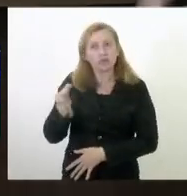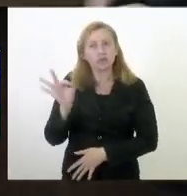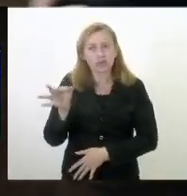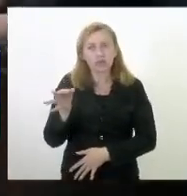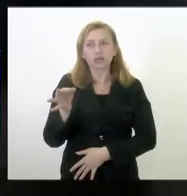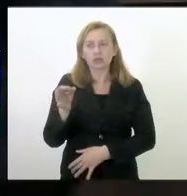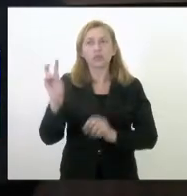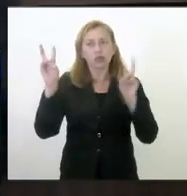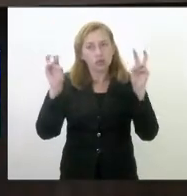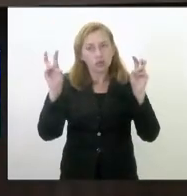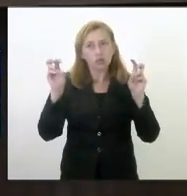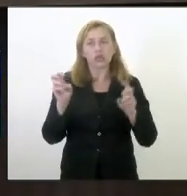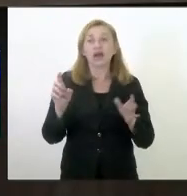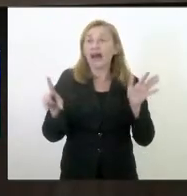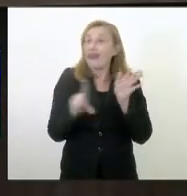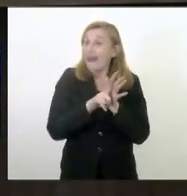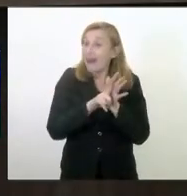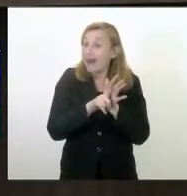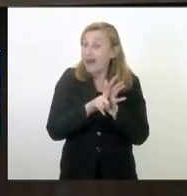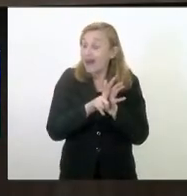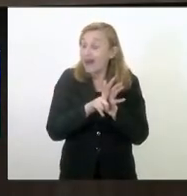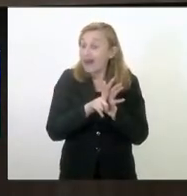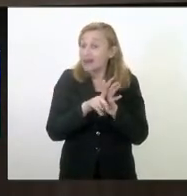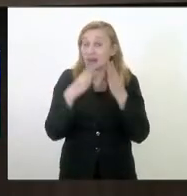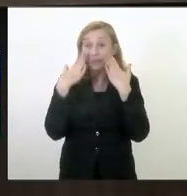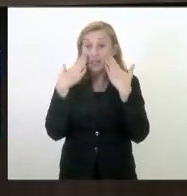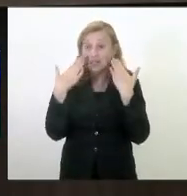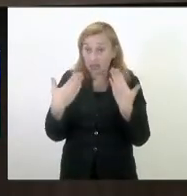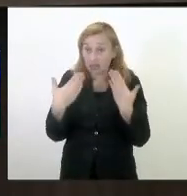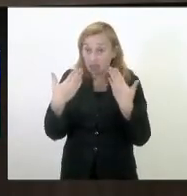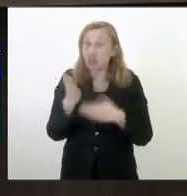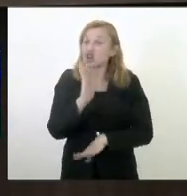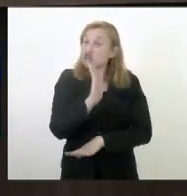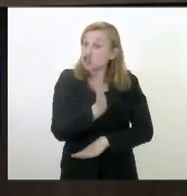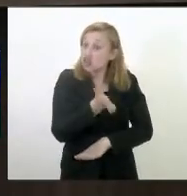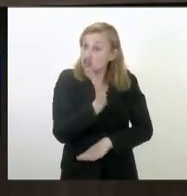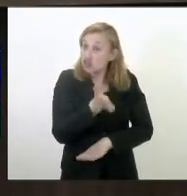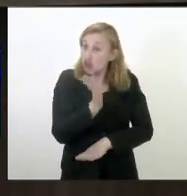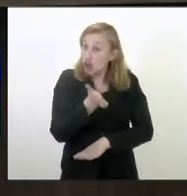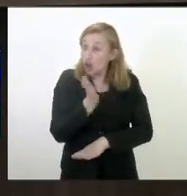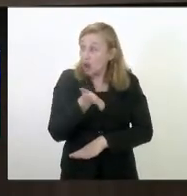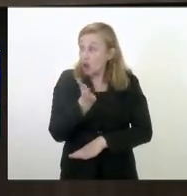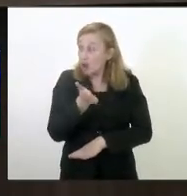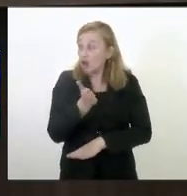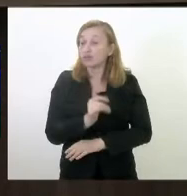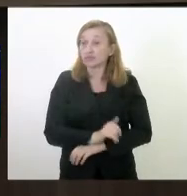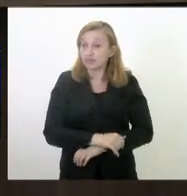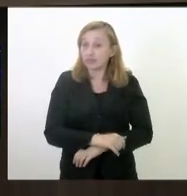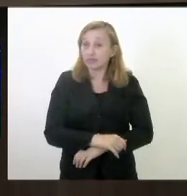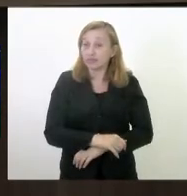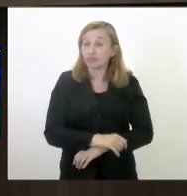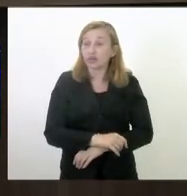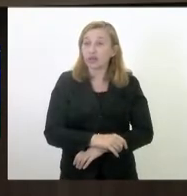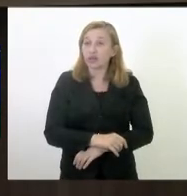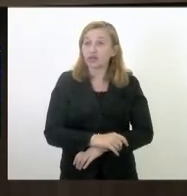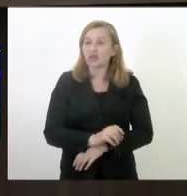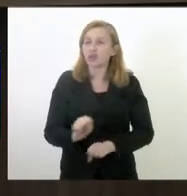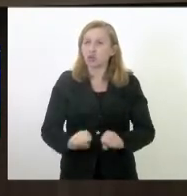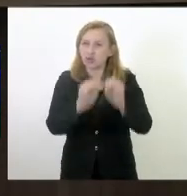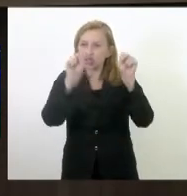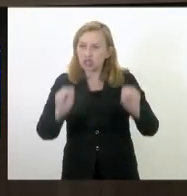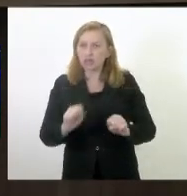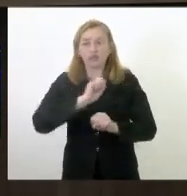é o fato de que a lei, ao ser apresentada, já que estamos vivendo essa questão do regime e essa